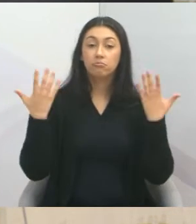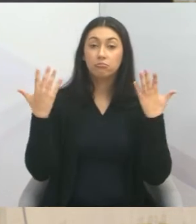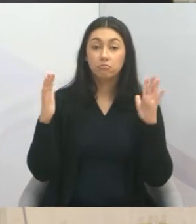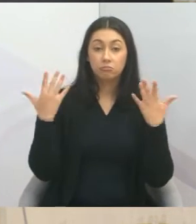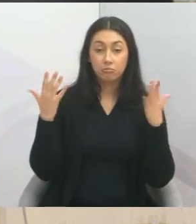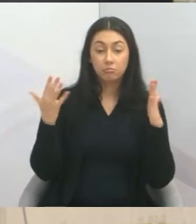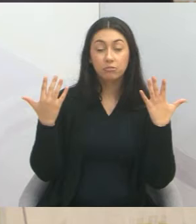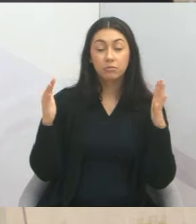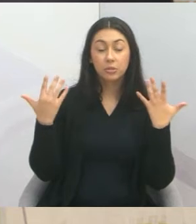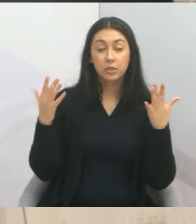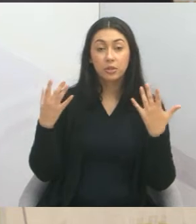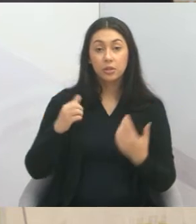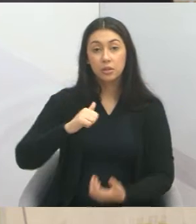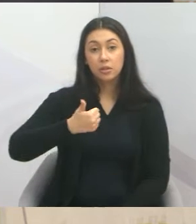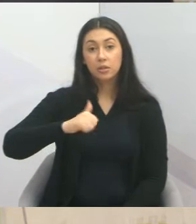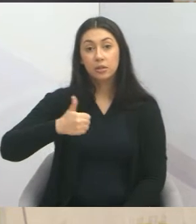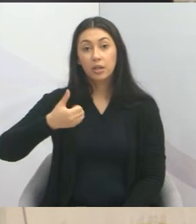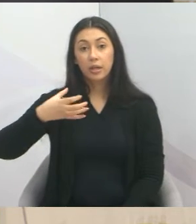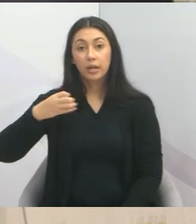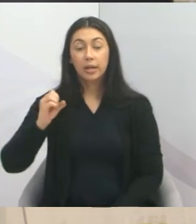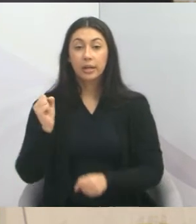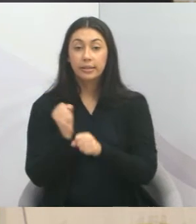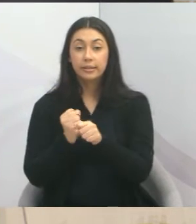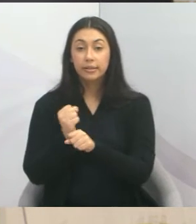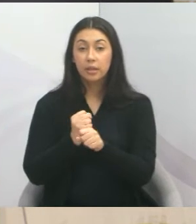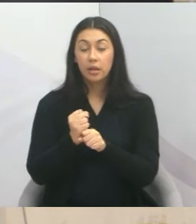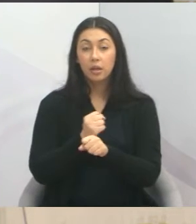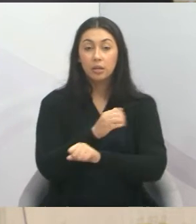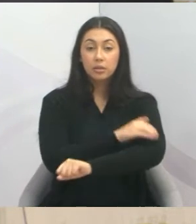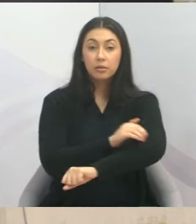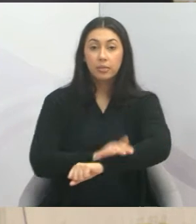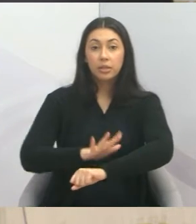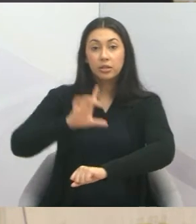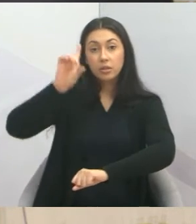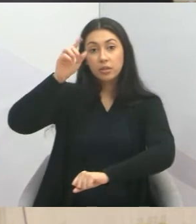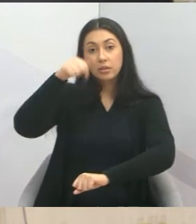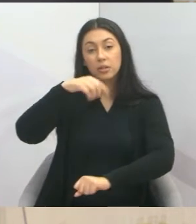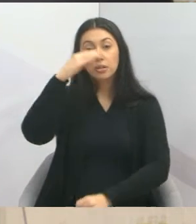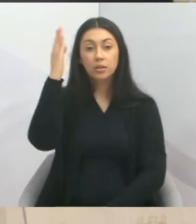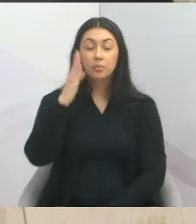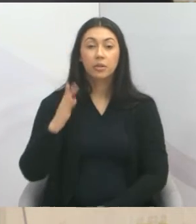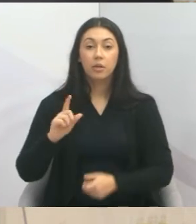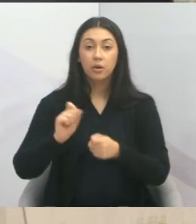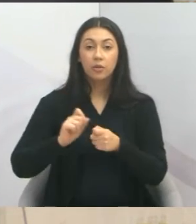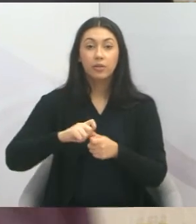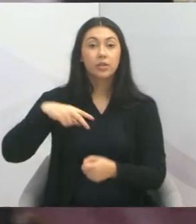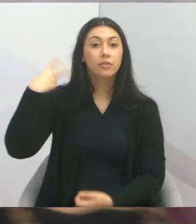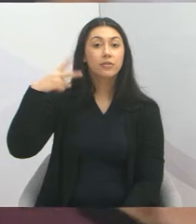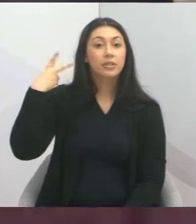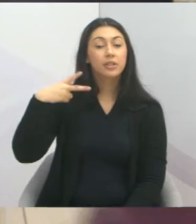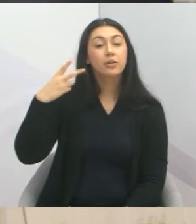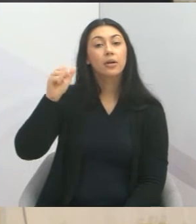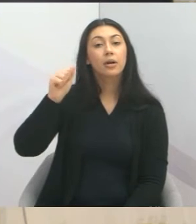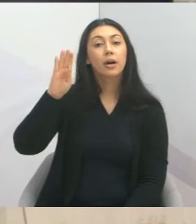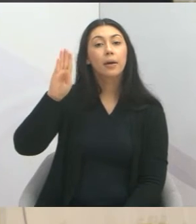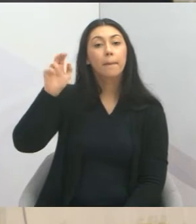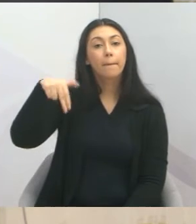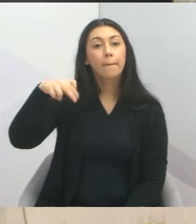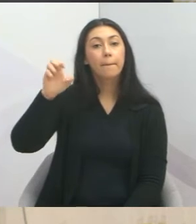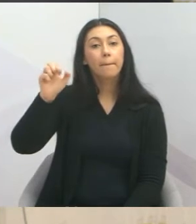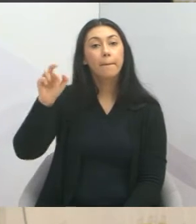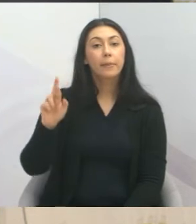comemorativa aos 110 anos da Assembléia de Deus no Brasil autoria Vereador Vagner de